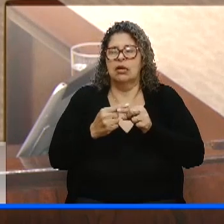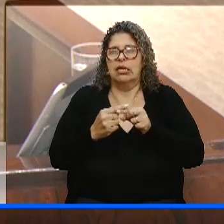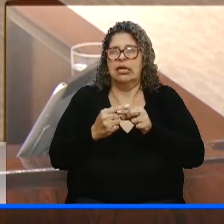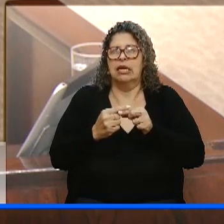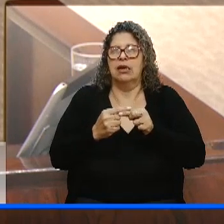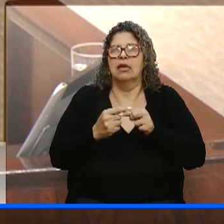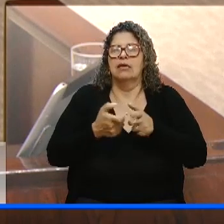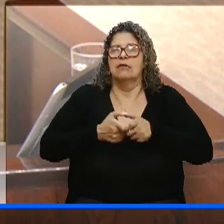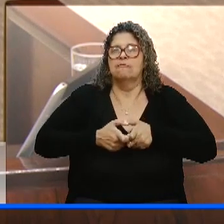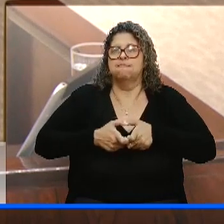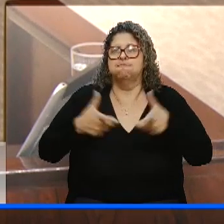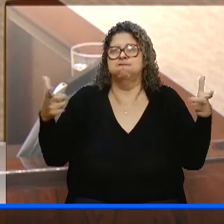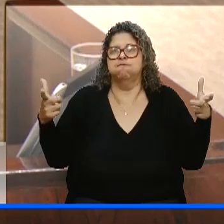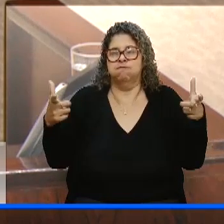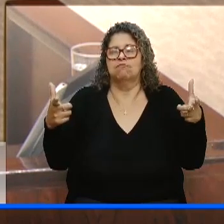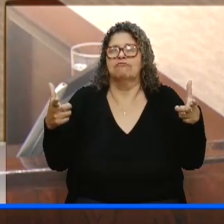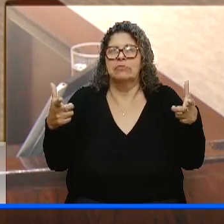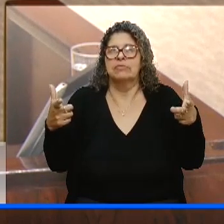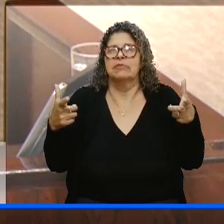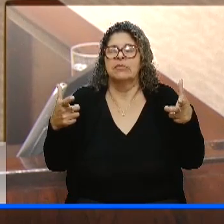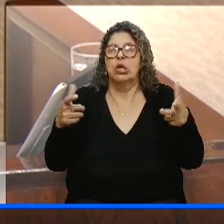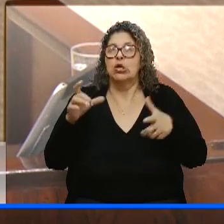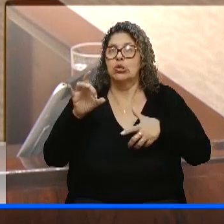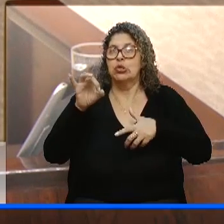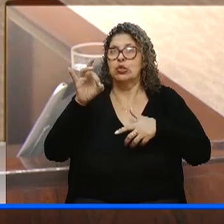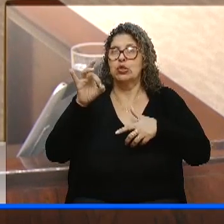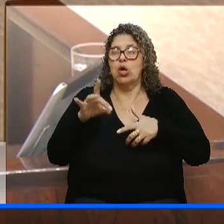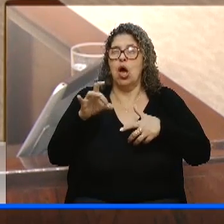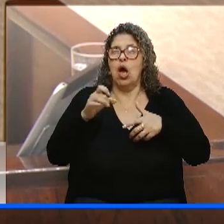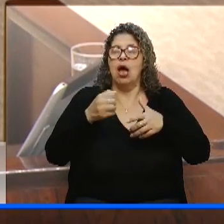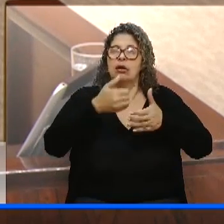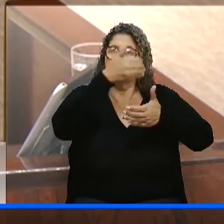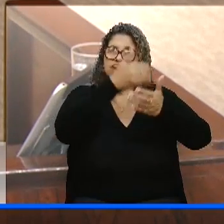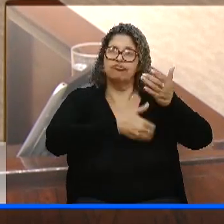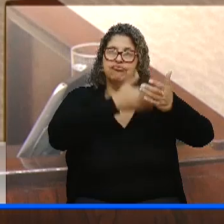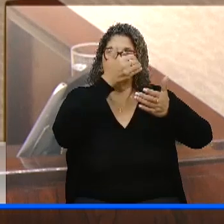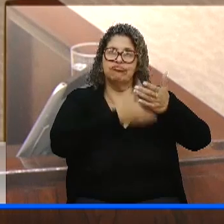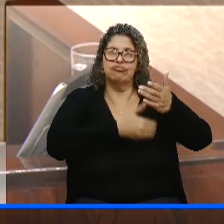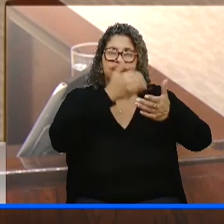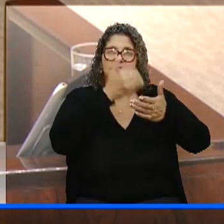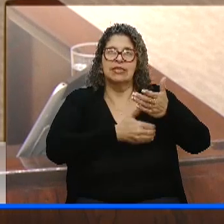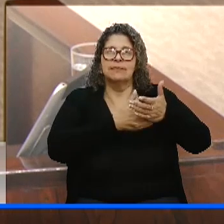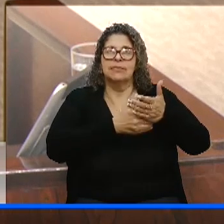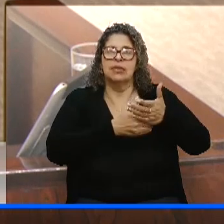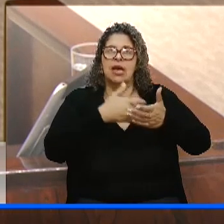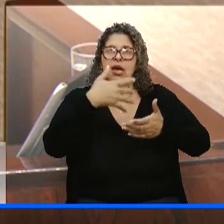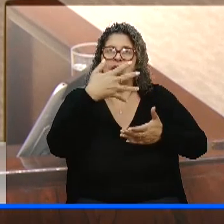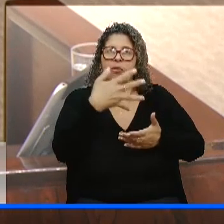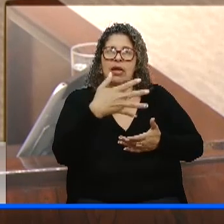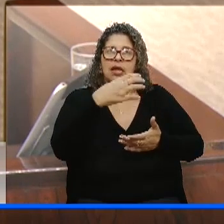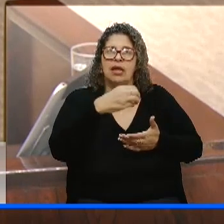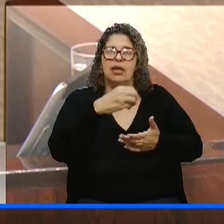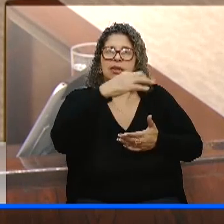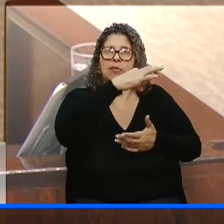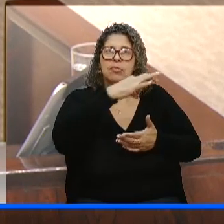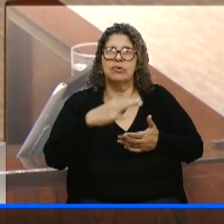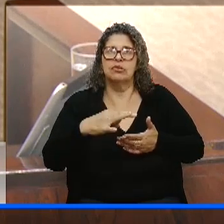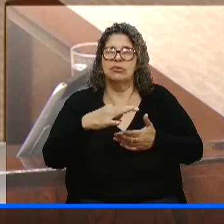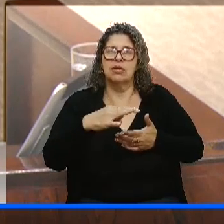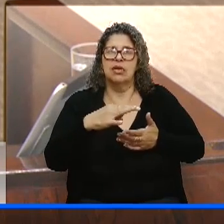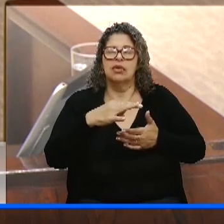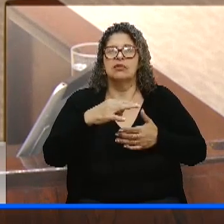poderá acontecer e somente se acreditar até 40 por cento da energia